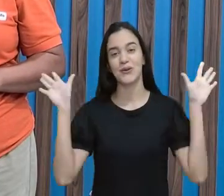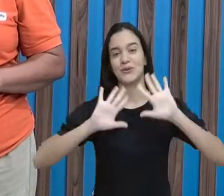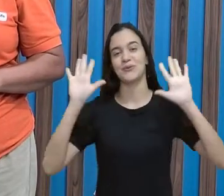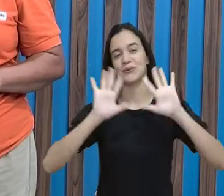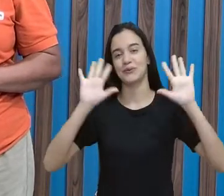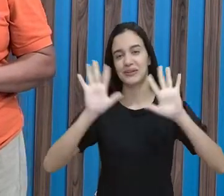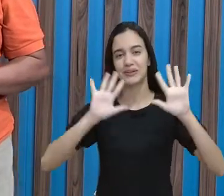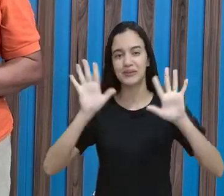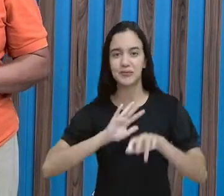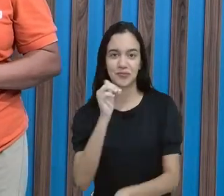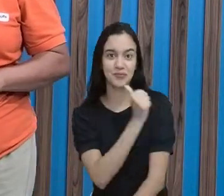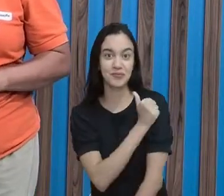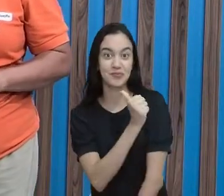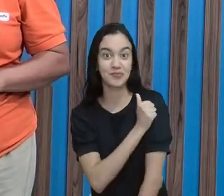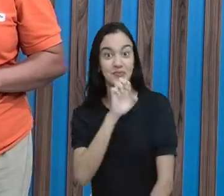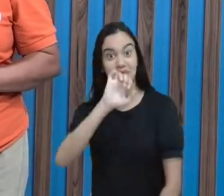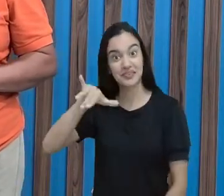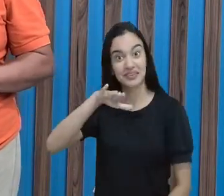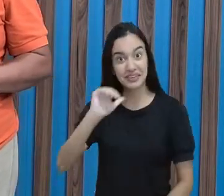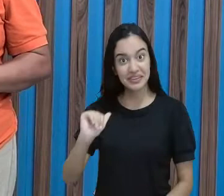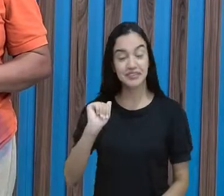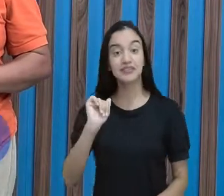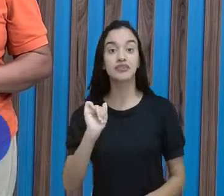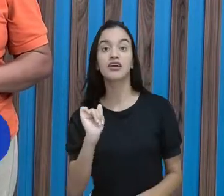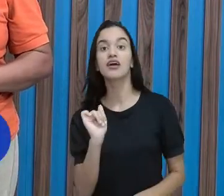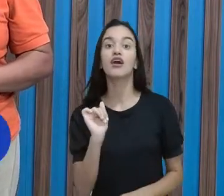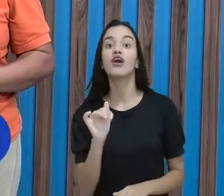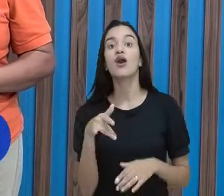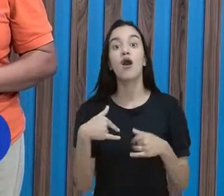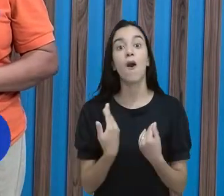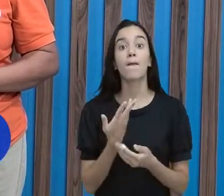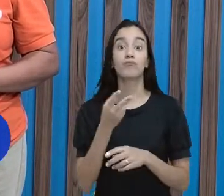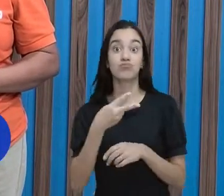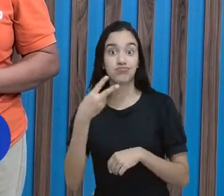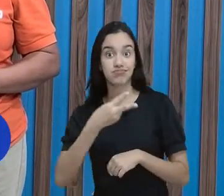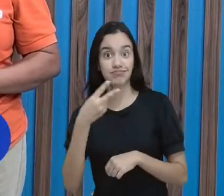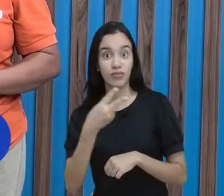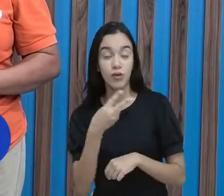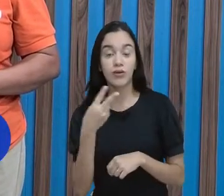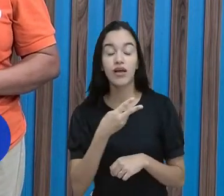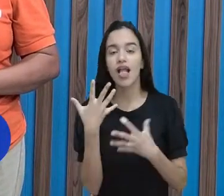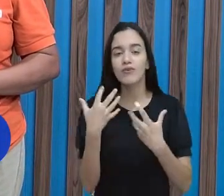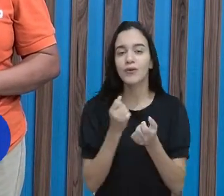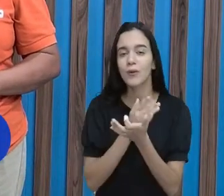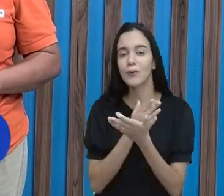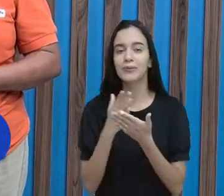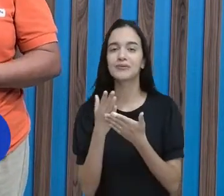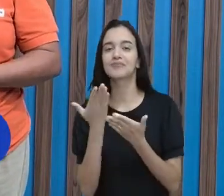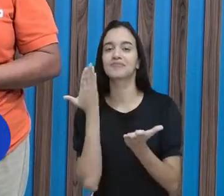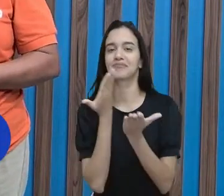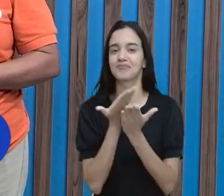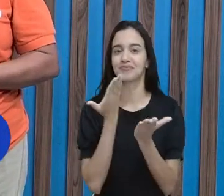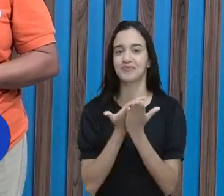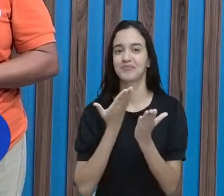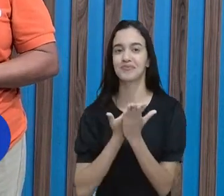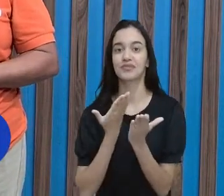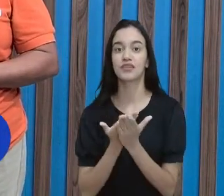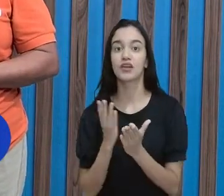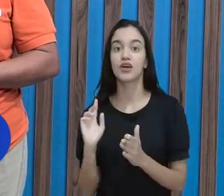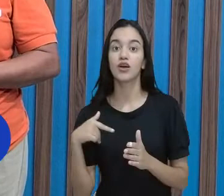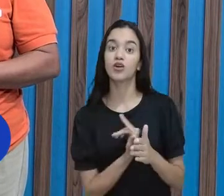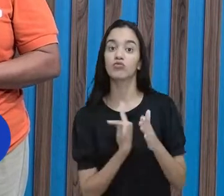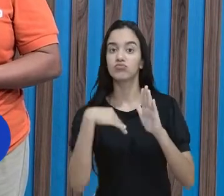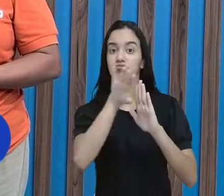Olá, estudantes do EJA, módulo 2. Vamos começar mais uma aula. O nosso